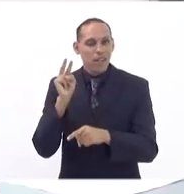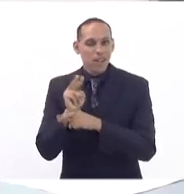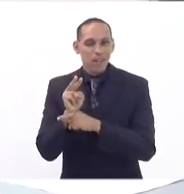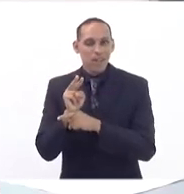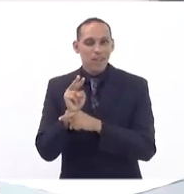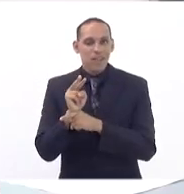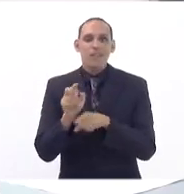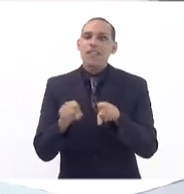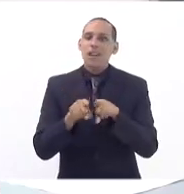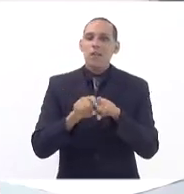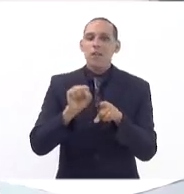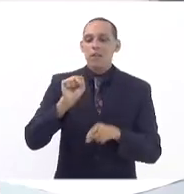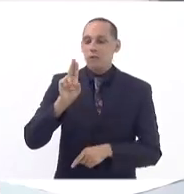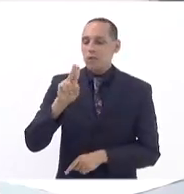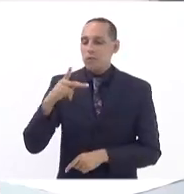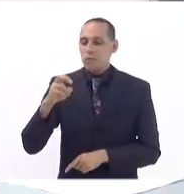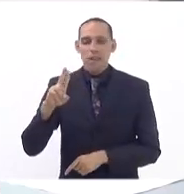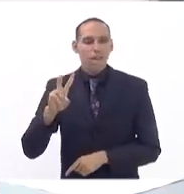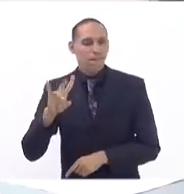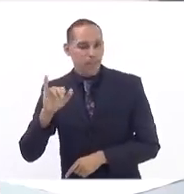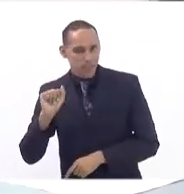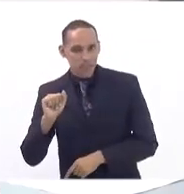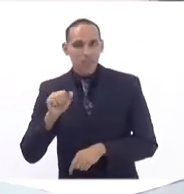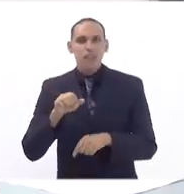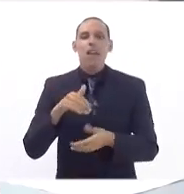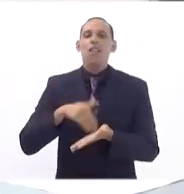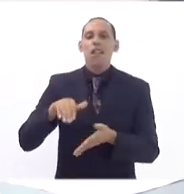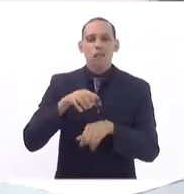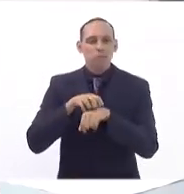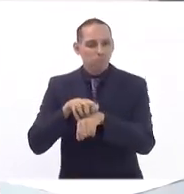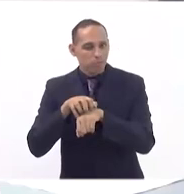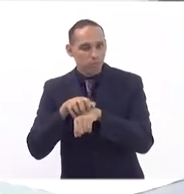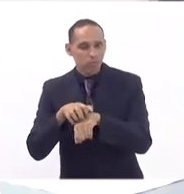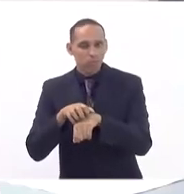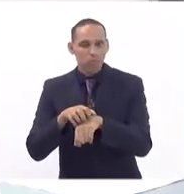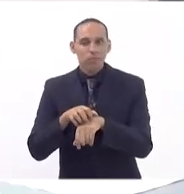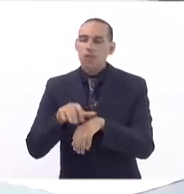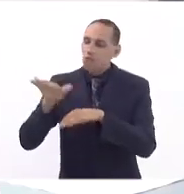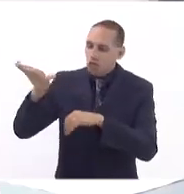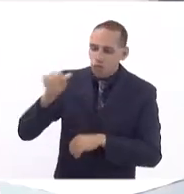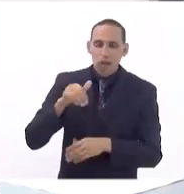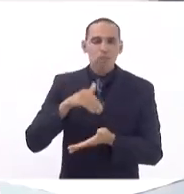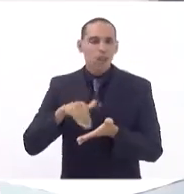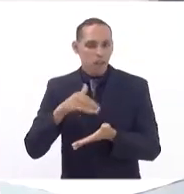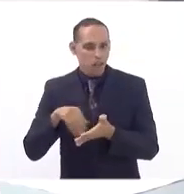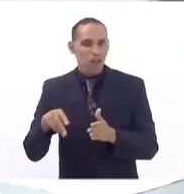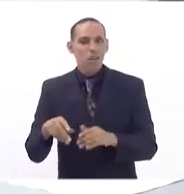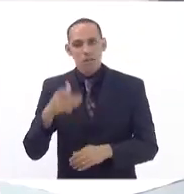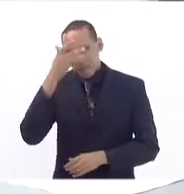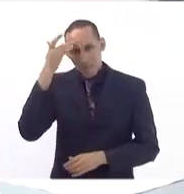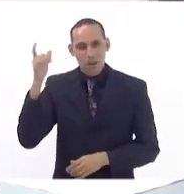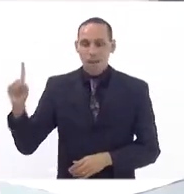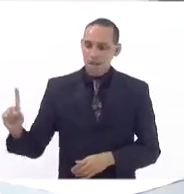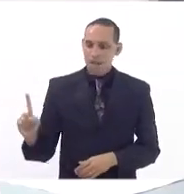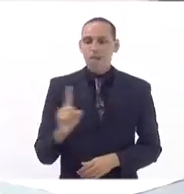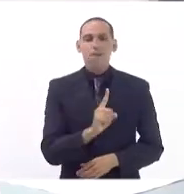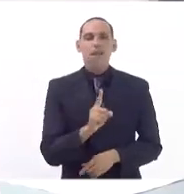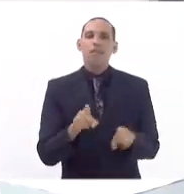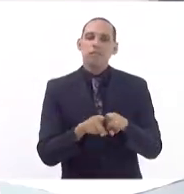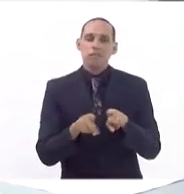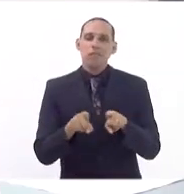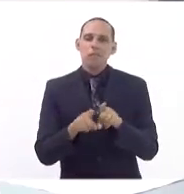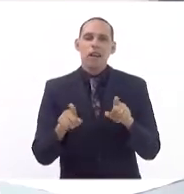a SuperVia vai estar sempre presente que a parte integrante secretario transporte convidar o secretário de transporte para poder da minha exposição na